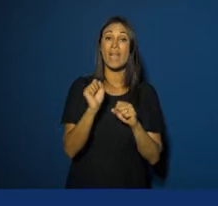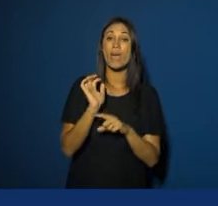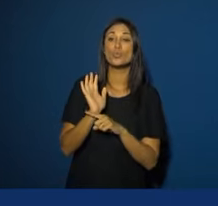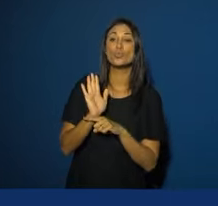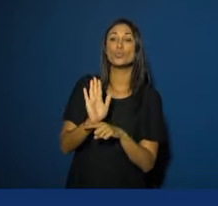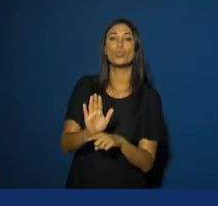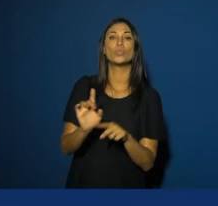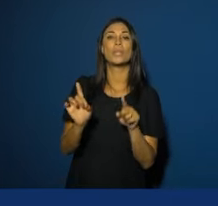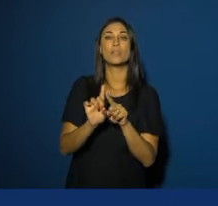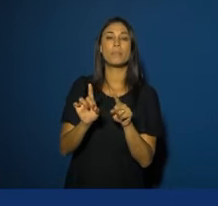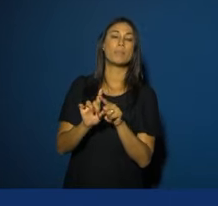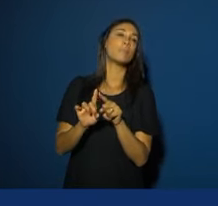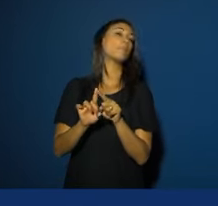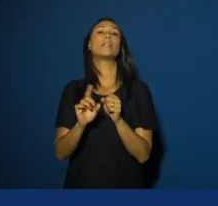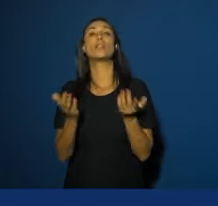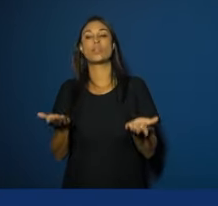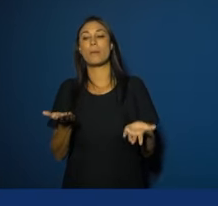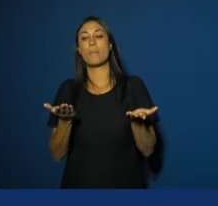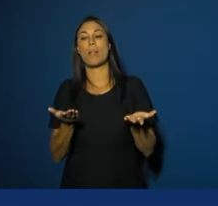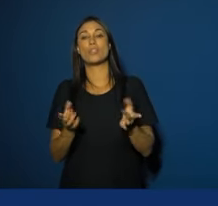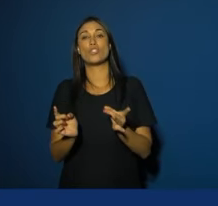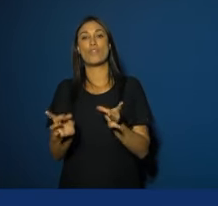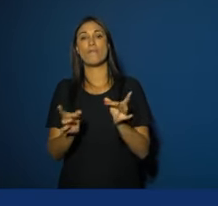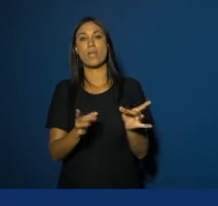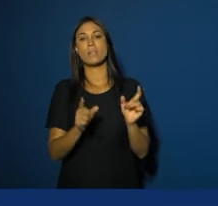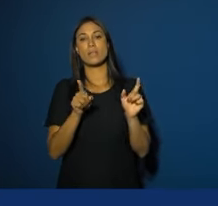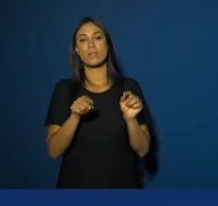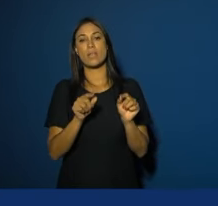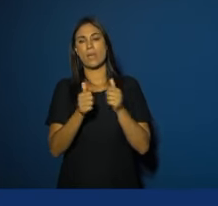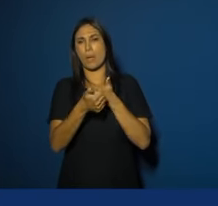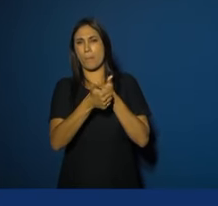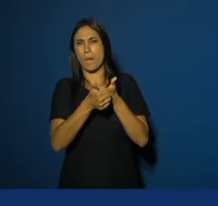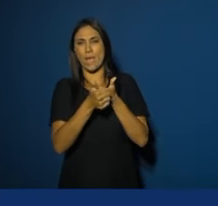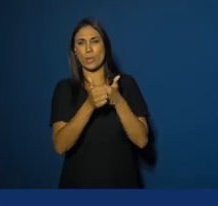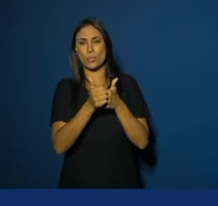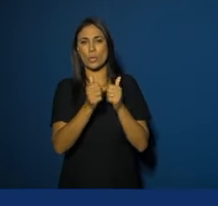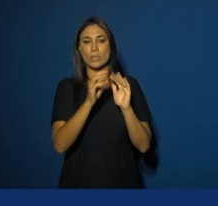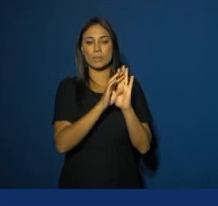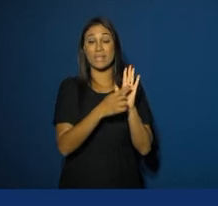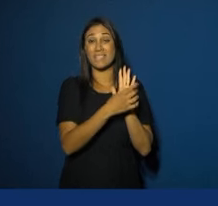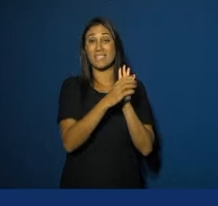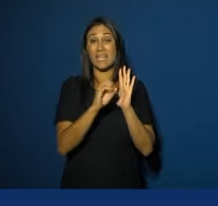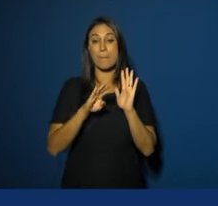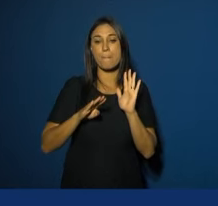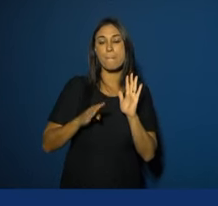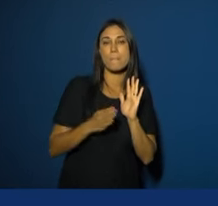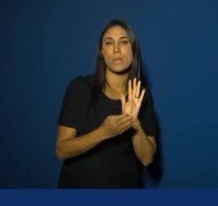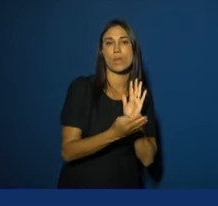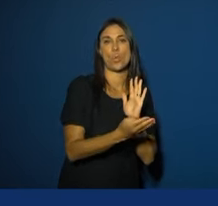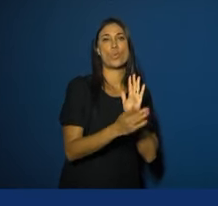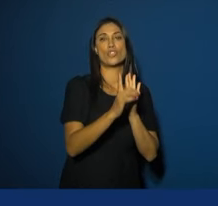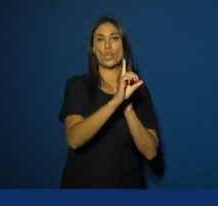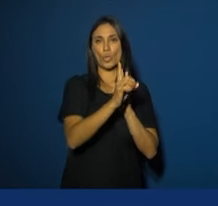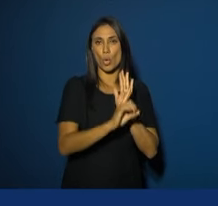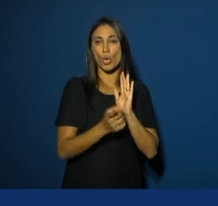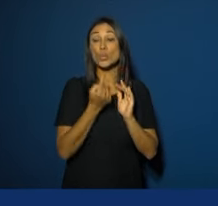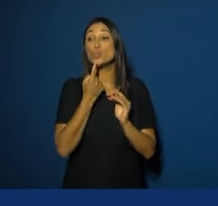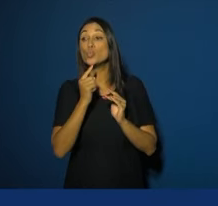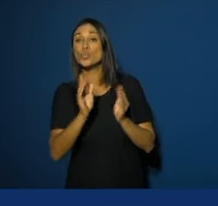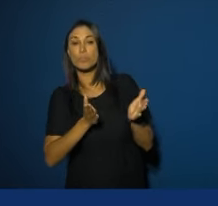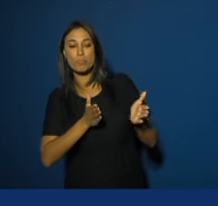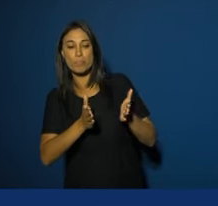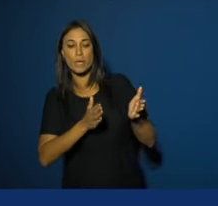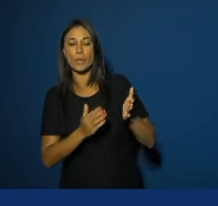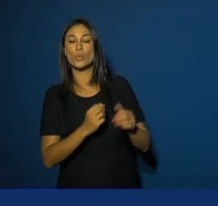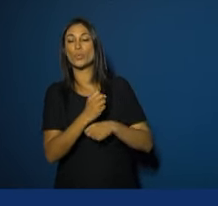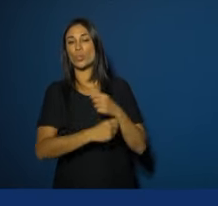Gerar superavits na nossa balança comercial que se aproximou agora da ordem de 100 bilhões eh de Dólares no último período no